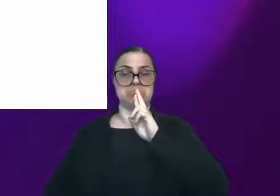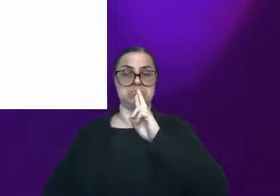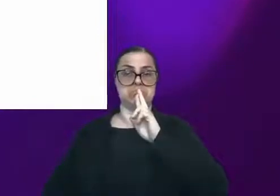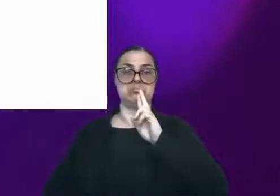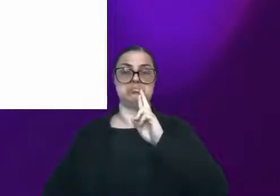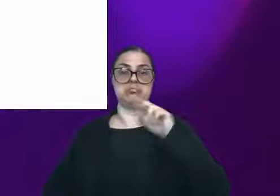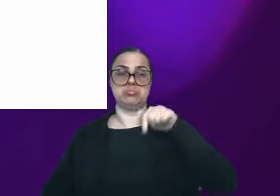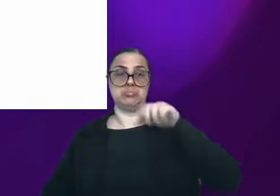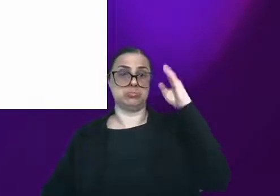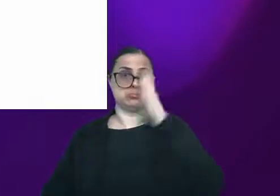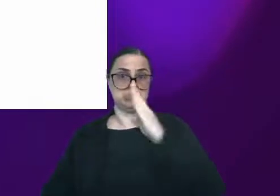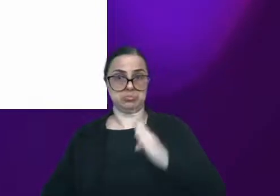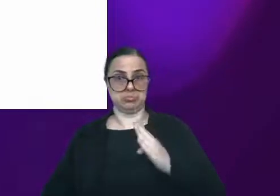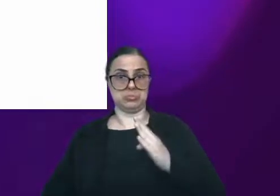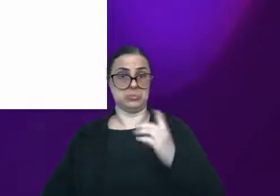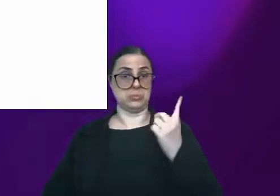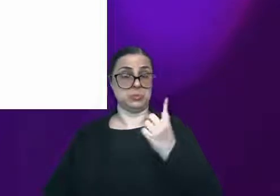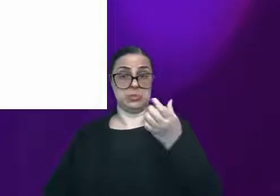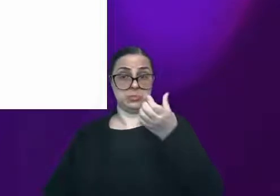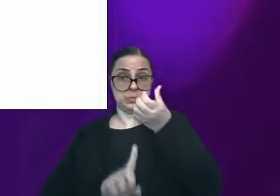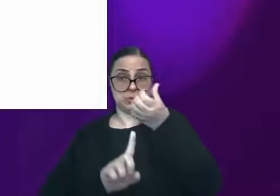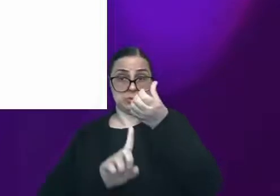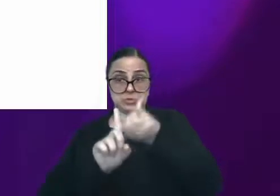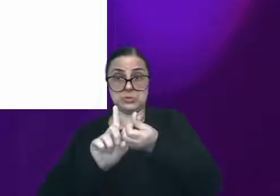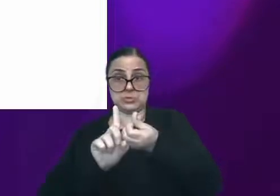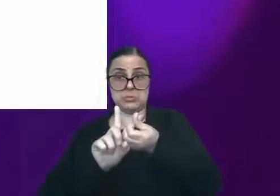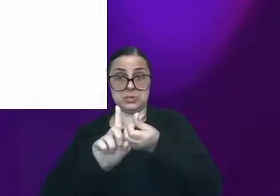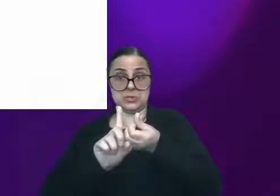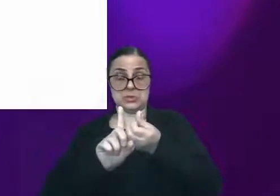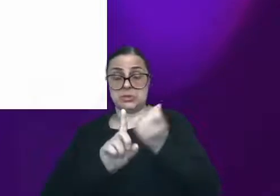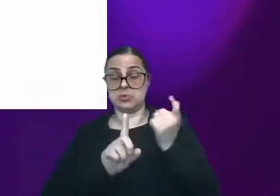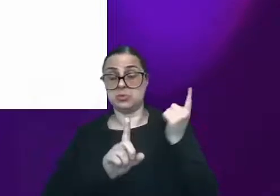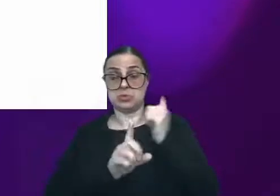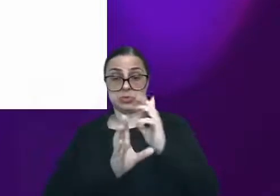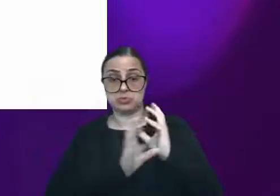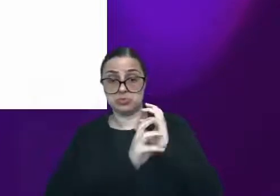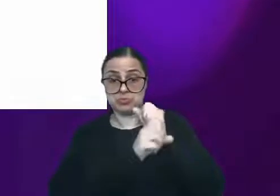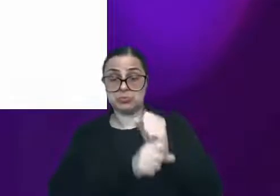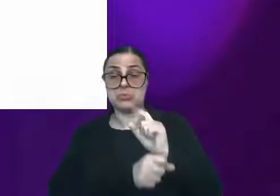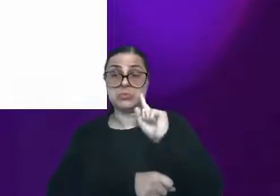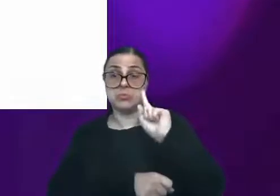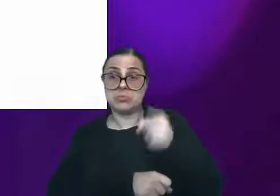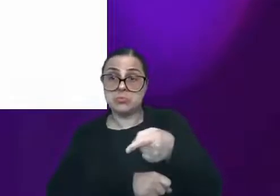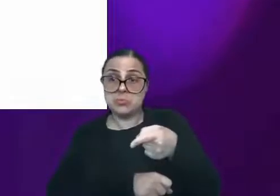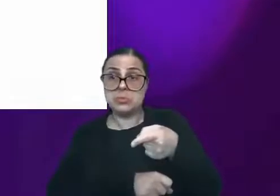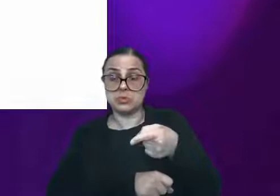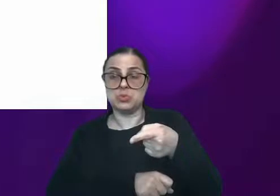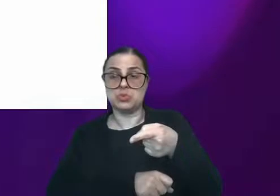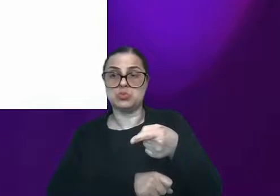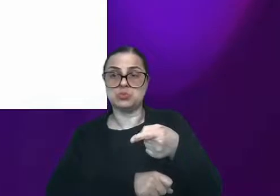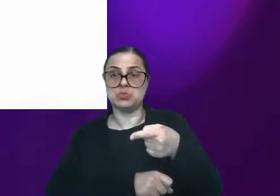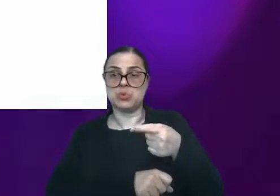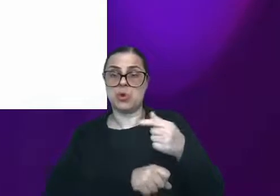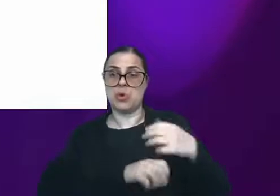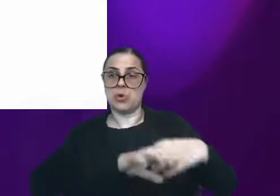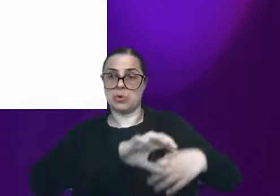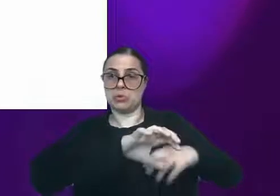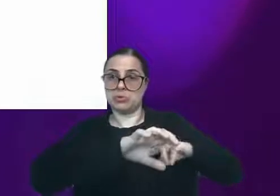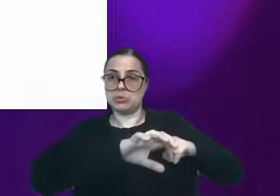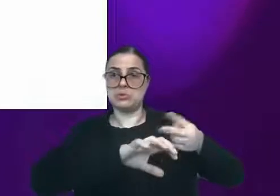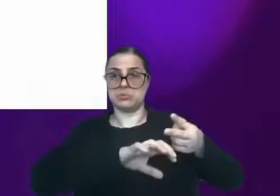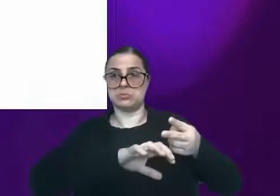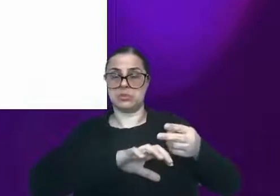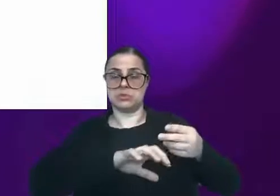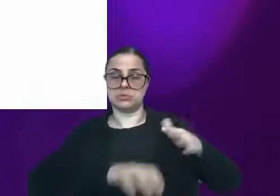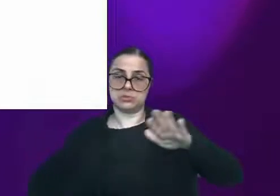desse ano, 1.000 transplantes hepáticos, a grande maioria um doador falecido. Nós